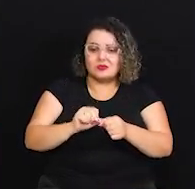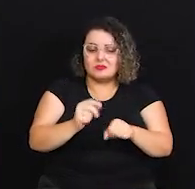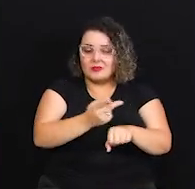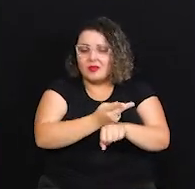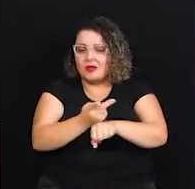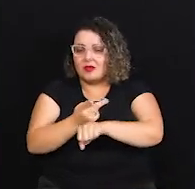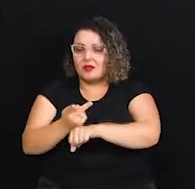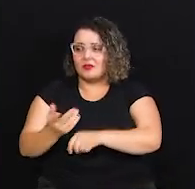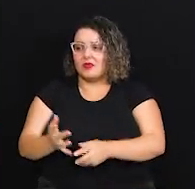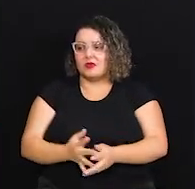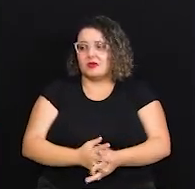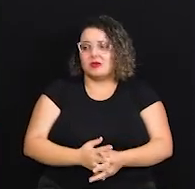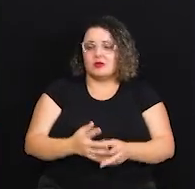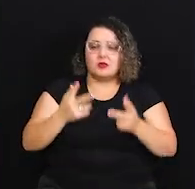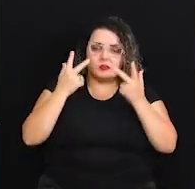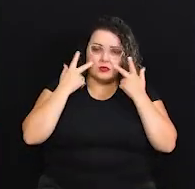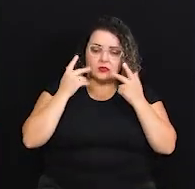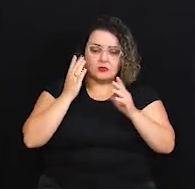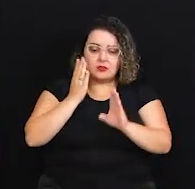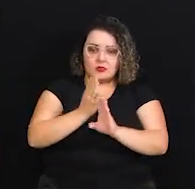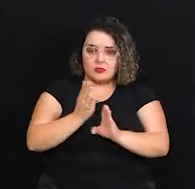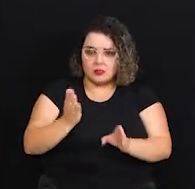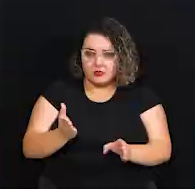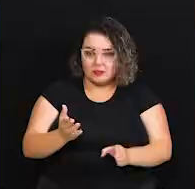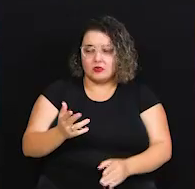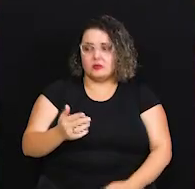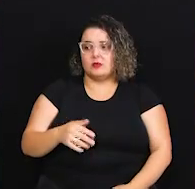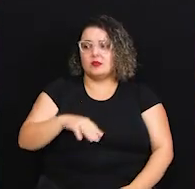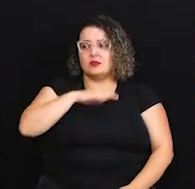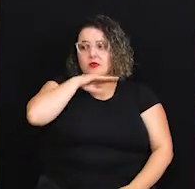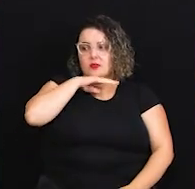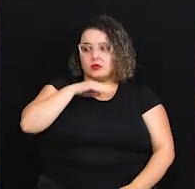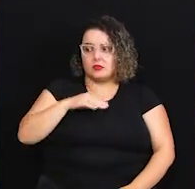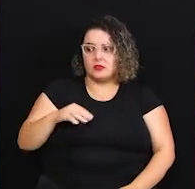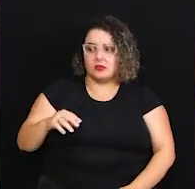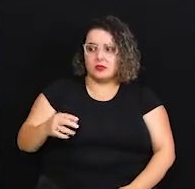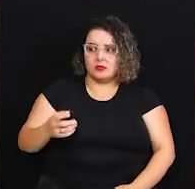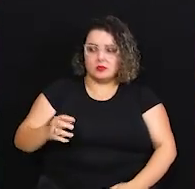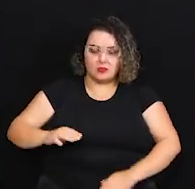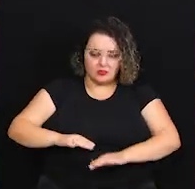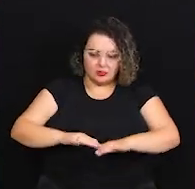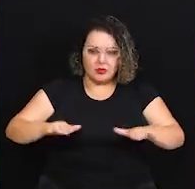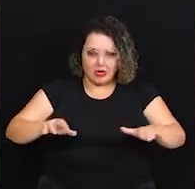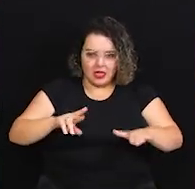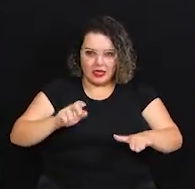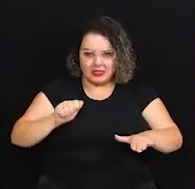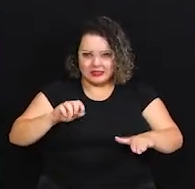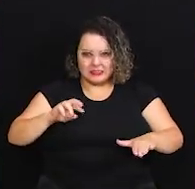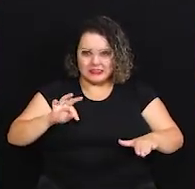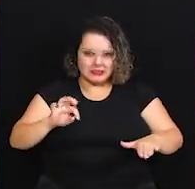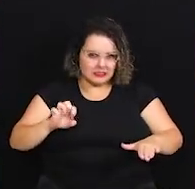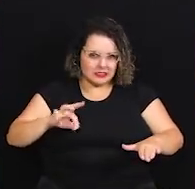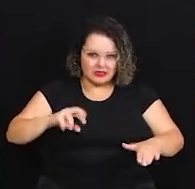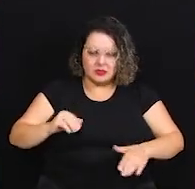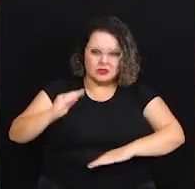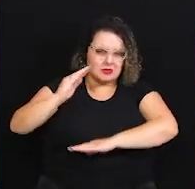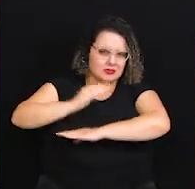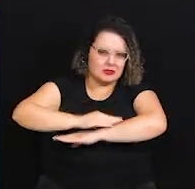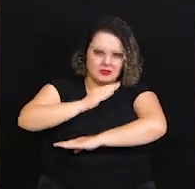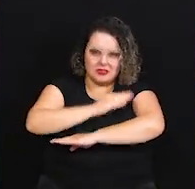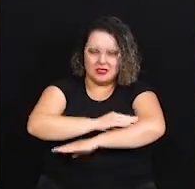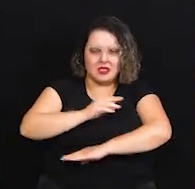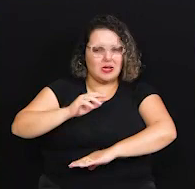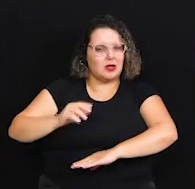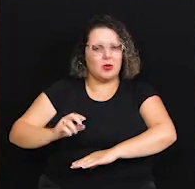varredura como essa? Geralmente a gente acha animais rasteiros, né, que fiquem no chão, como sapos,